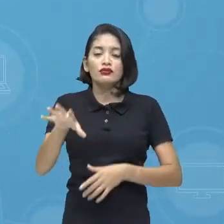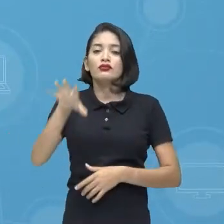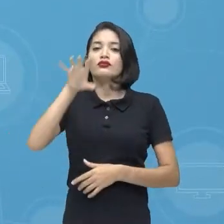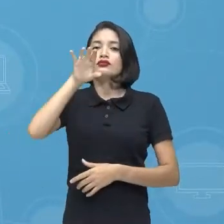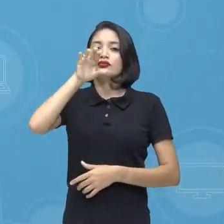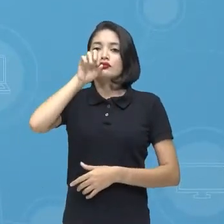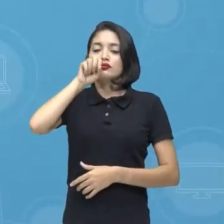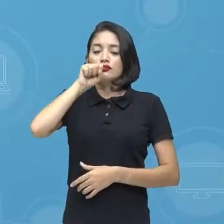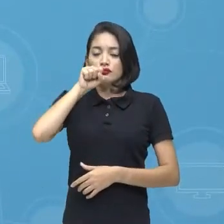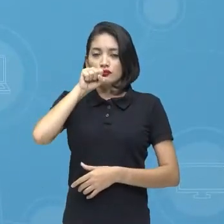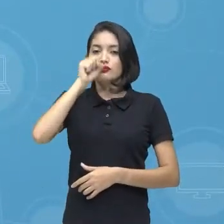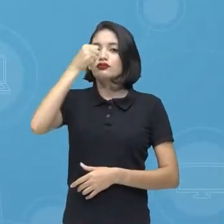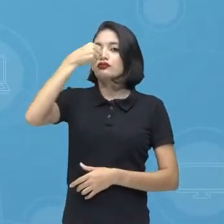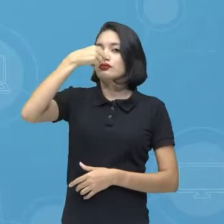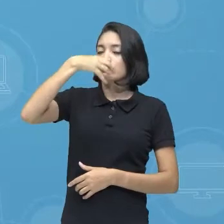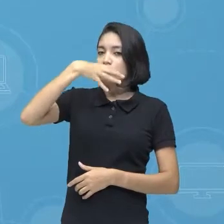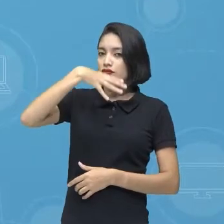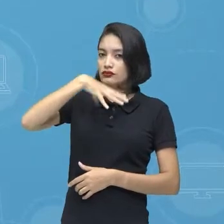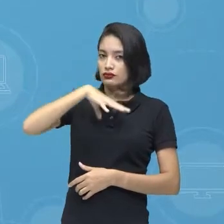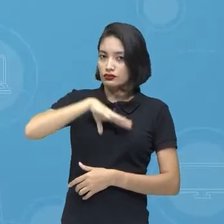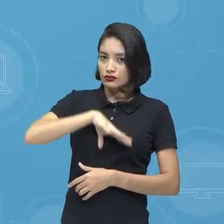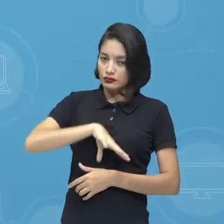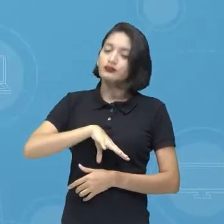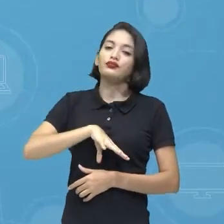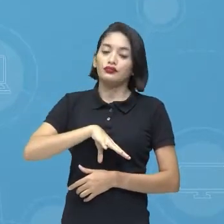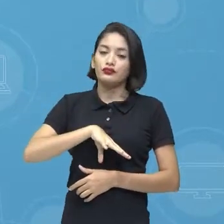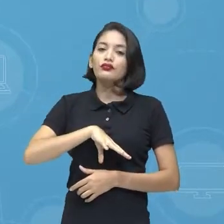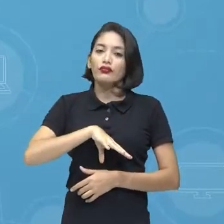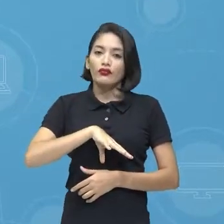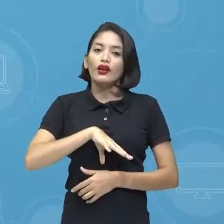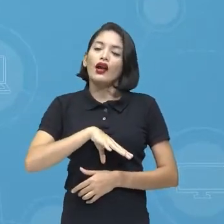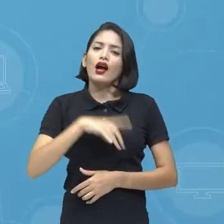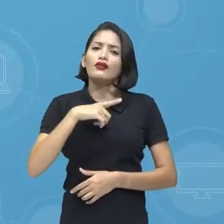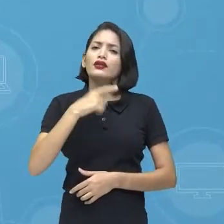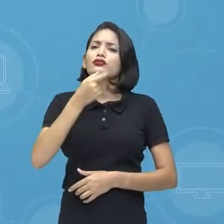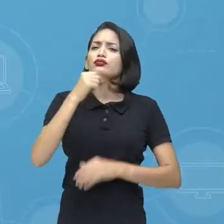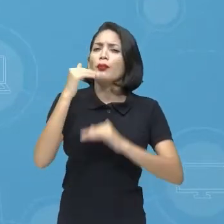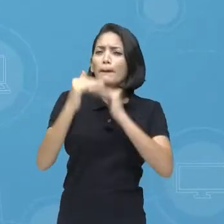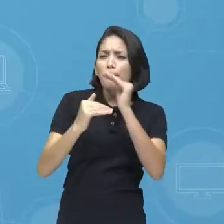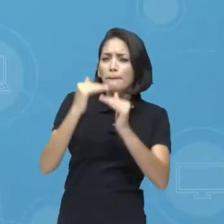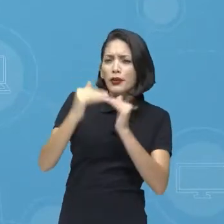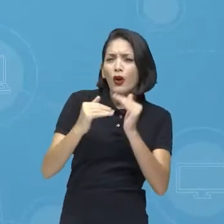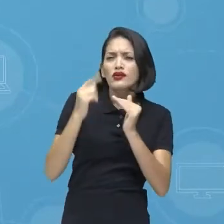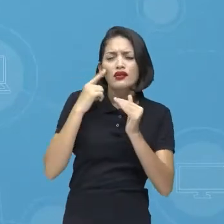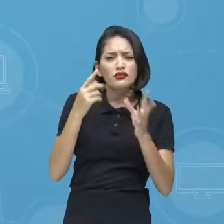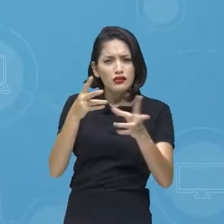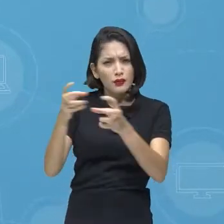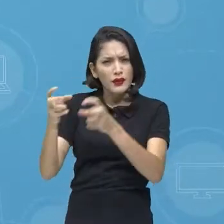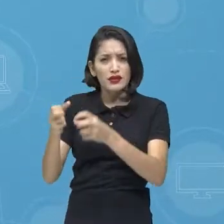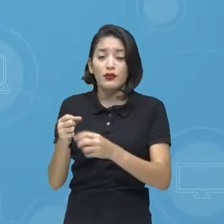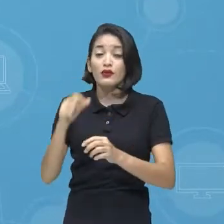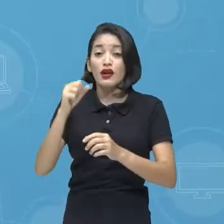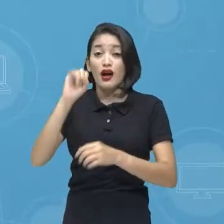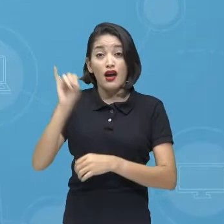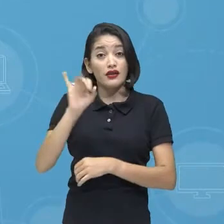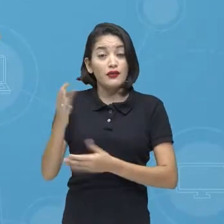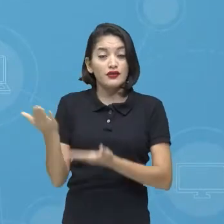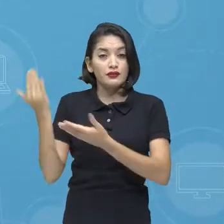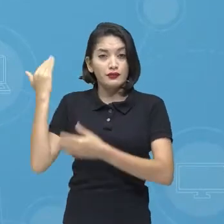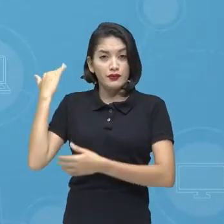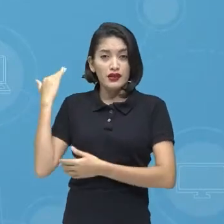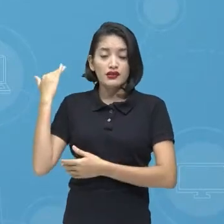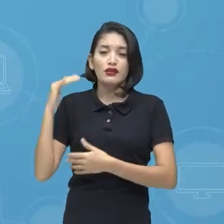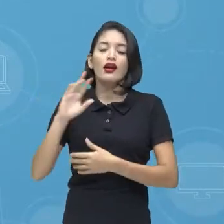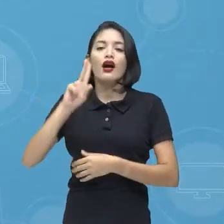esse ar vai entrar aqui na nossa cavidade nasal e vai percorrer todo esse caminho que a gente observou na imagem anterior. E depois